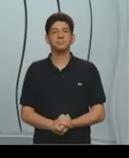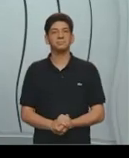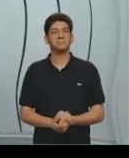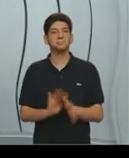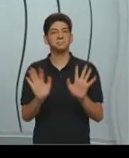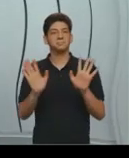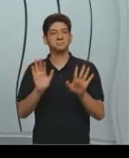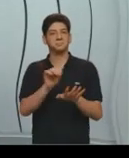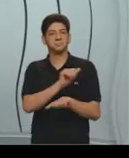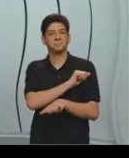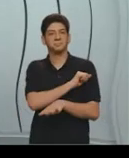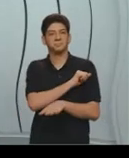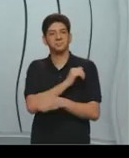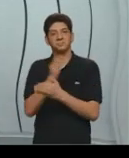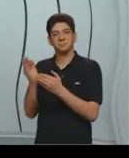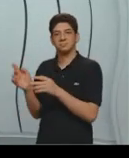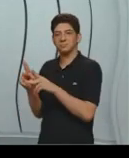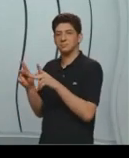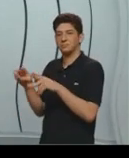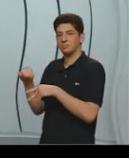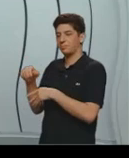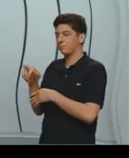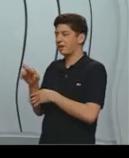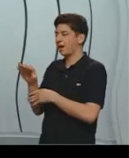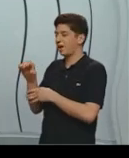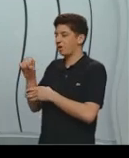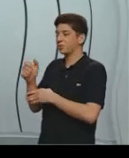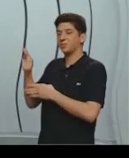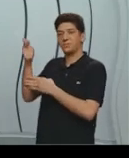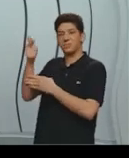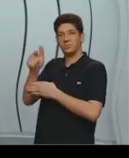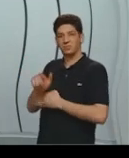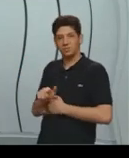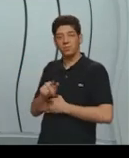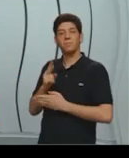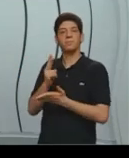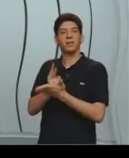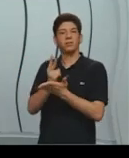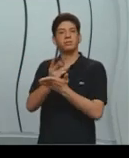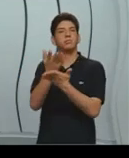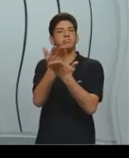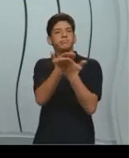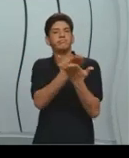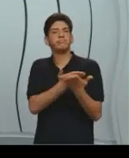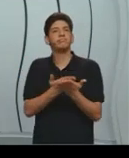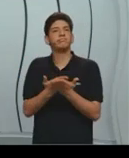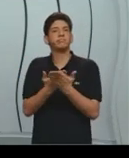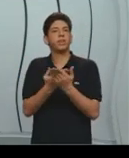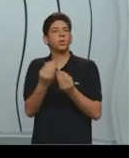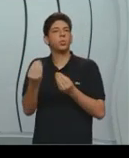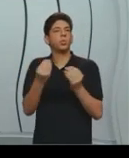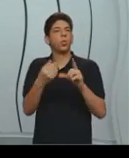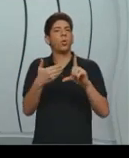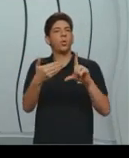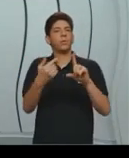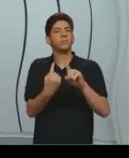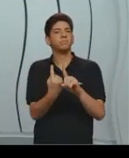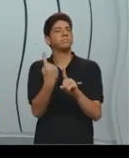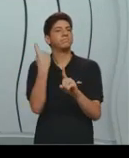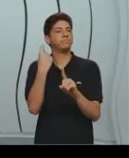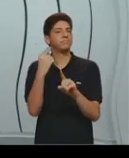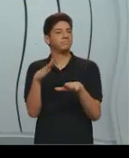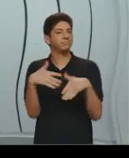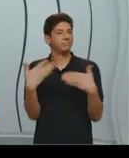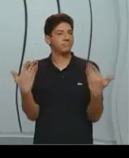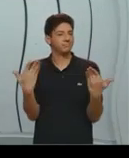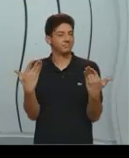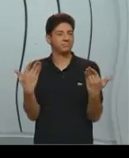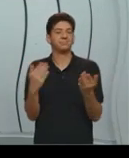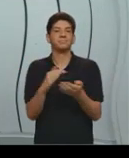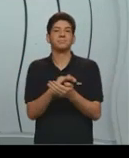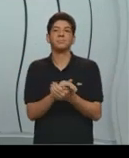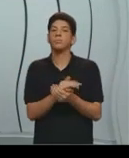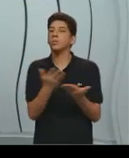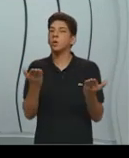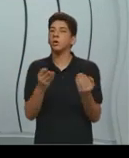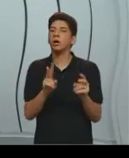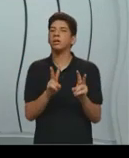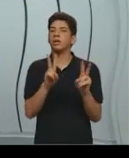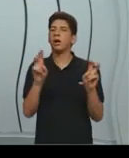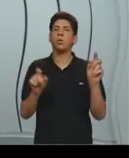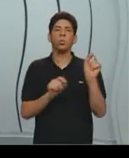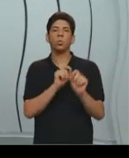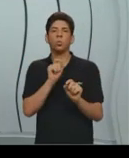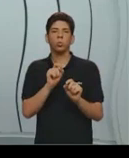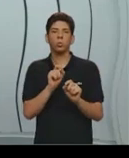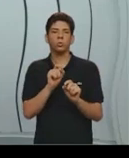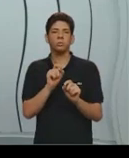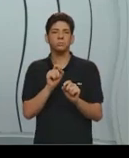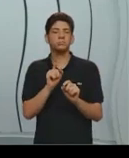Olá, alunos, professor Marcos novamente, para a gente dar um aprofundamento na discussão da aula anterior. Então vamos lá. O que a gente vai falar hoje, que é